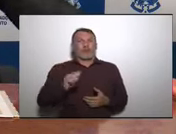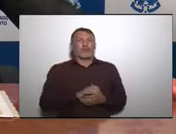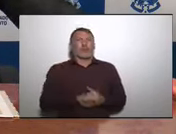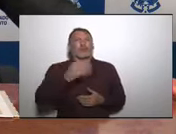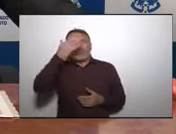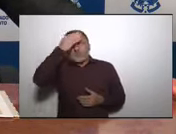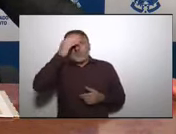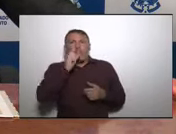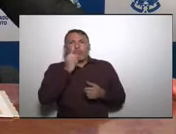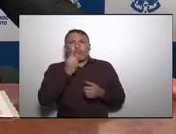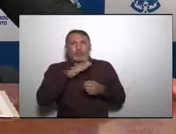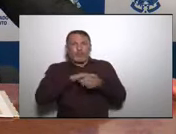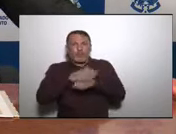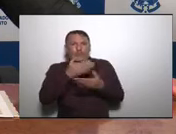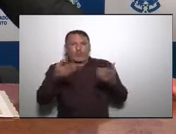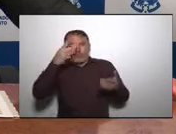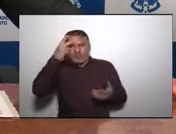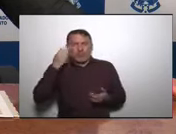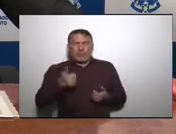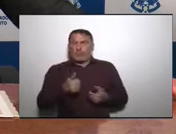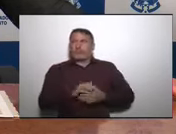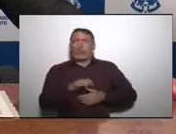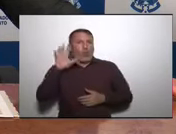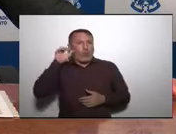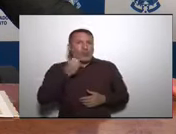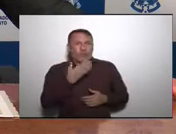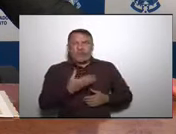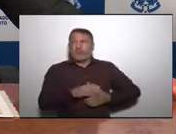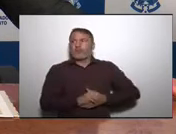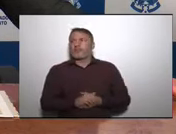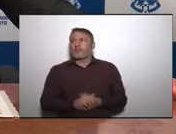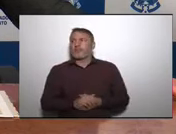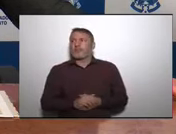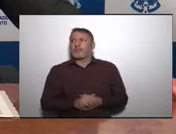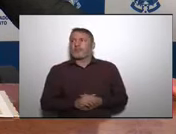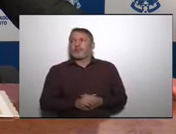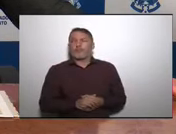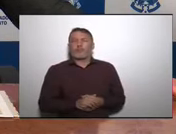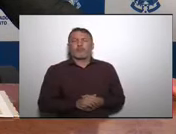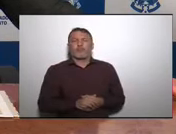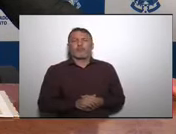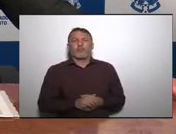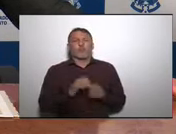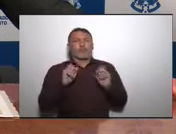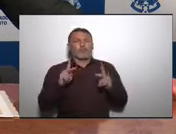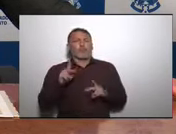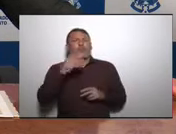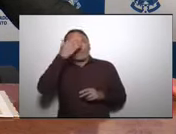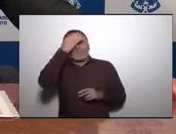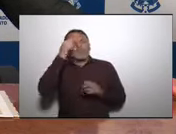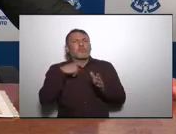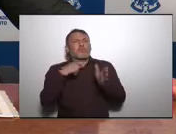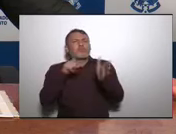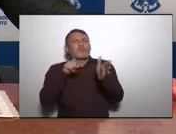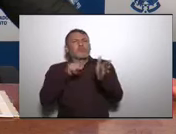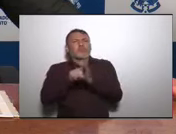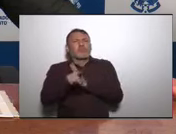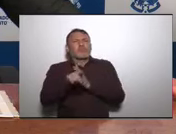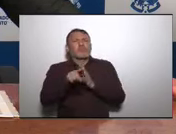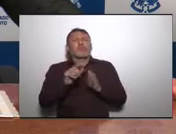boa noite a todo mundo. O senhor está me ouvindo? Estou ouvindo, Silmara. Ah, perfeito. Governador, eu gostaria de saber como é que está a